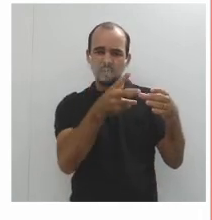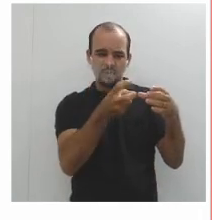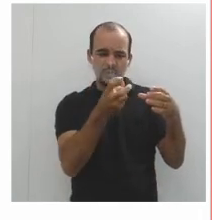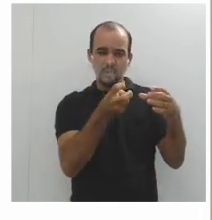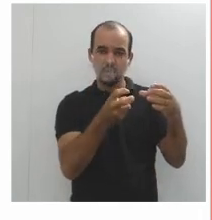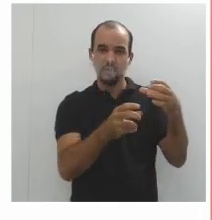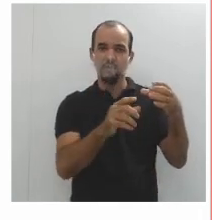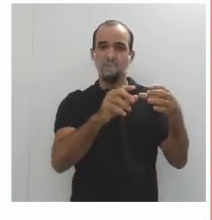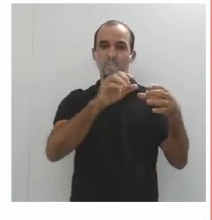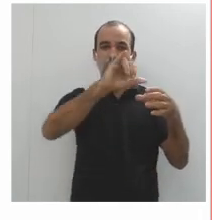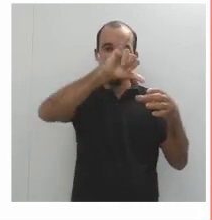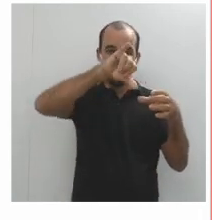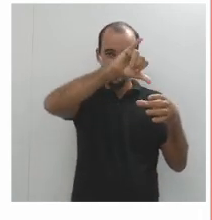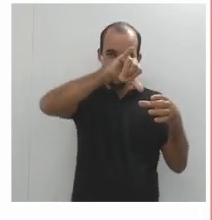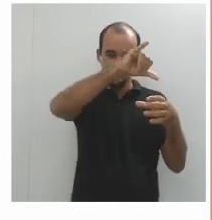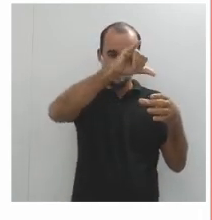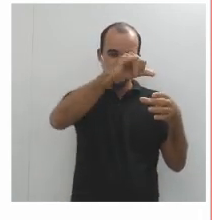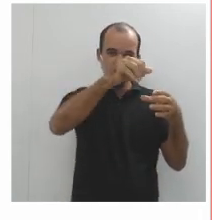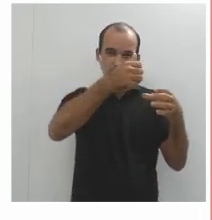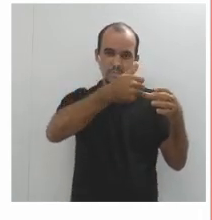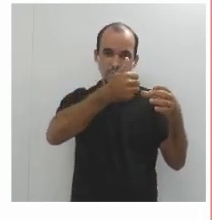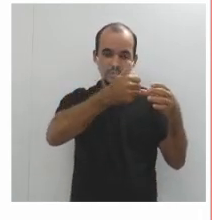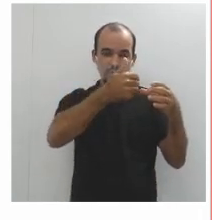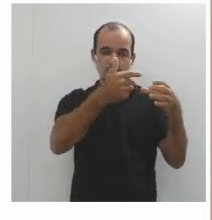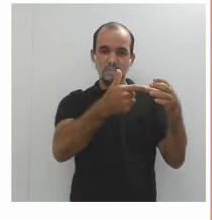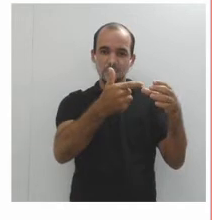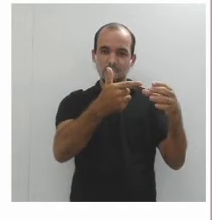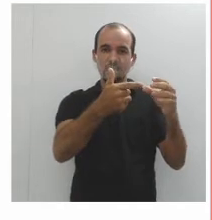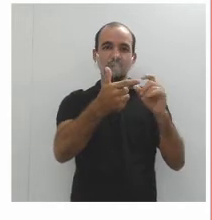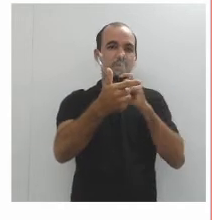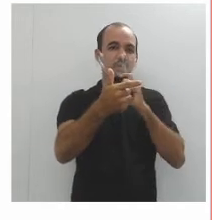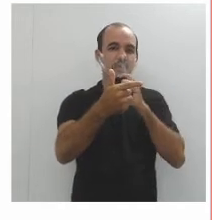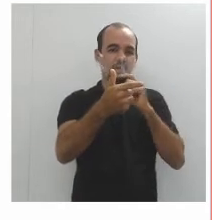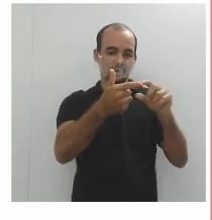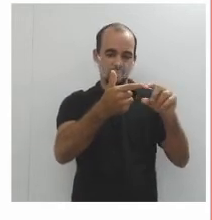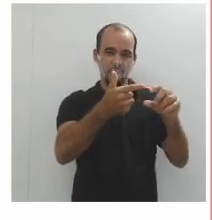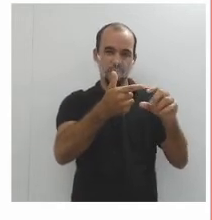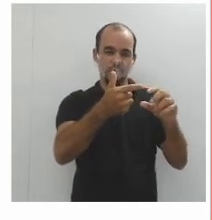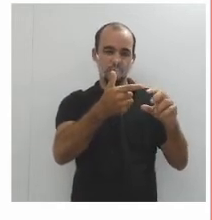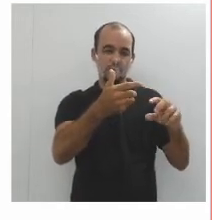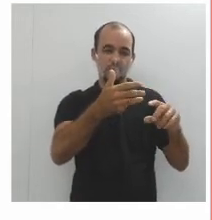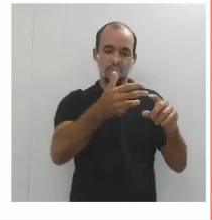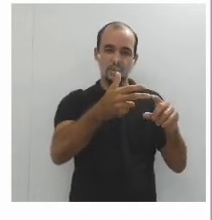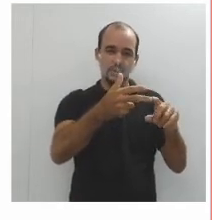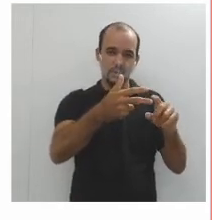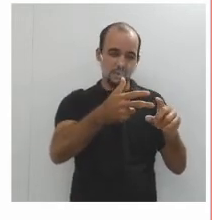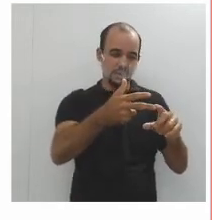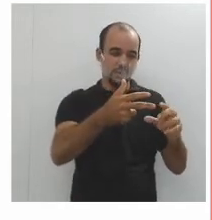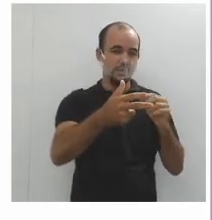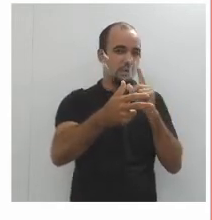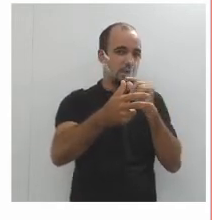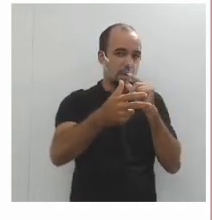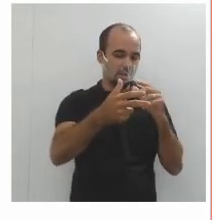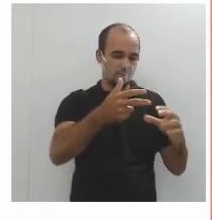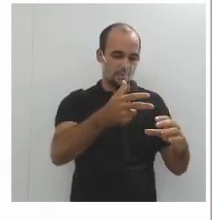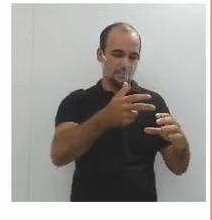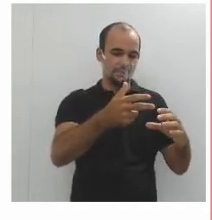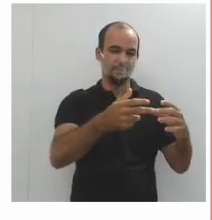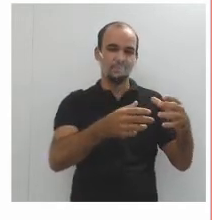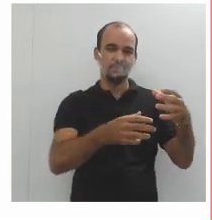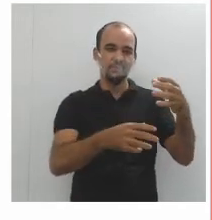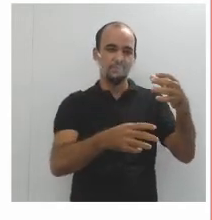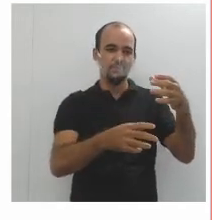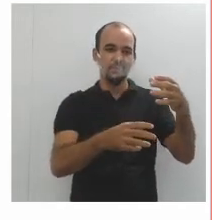em cima. Eu tenho um gelo e eu tenho a água líquida. Ou seja, para número de fases,